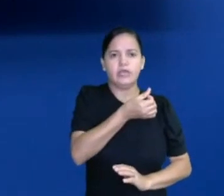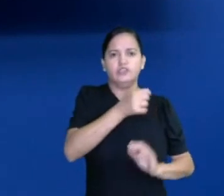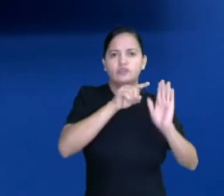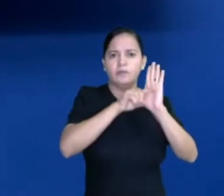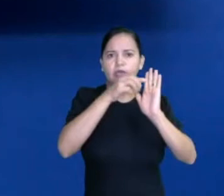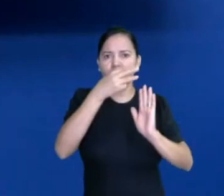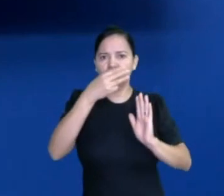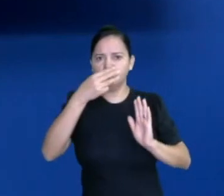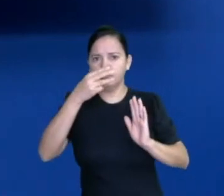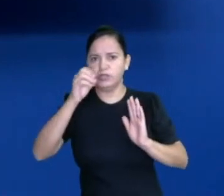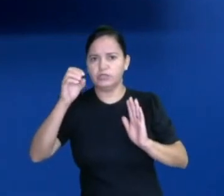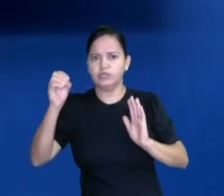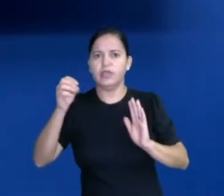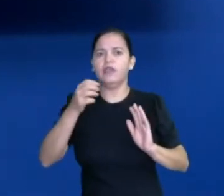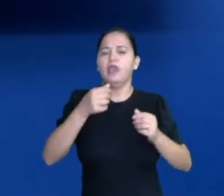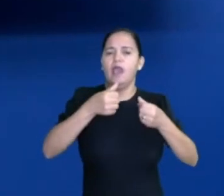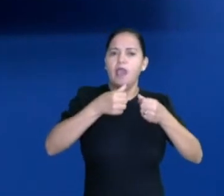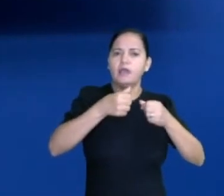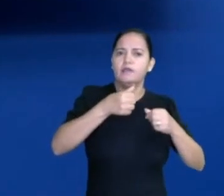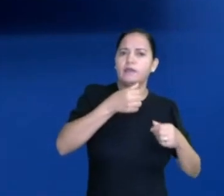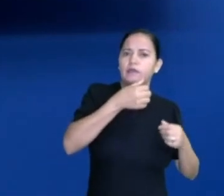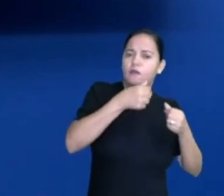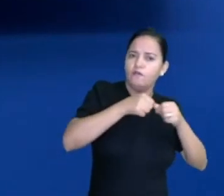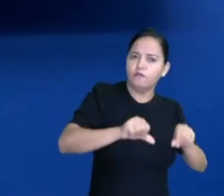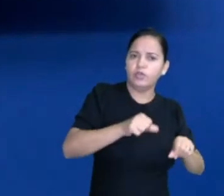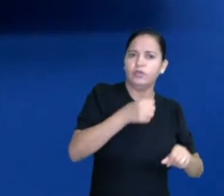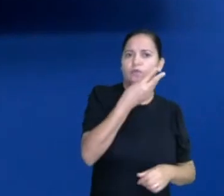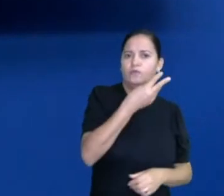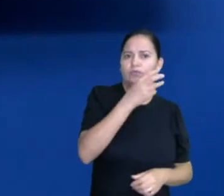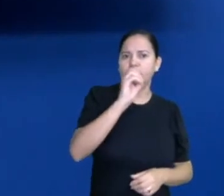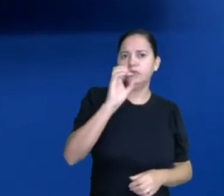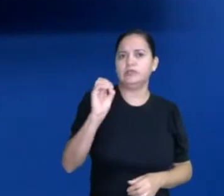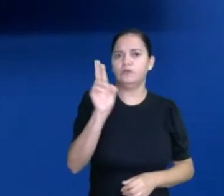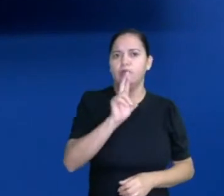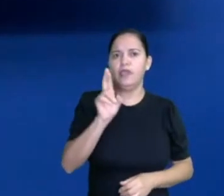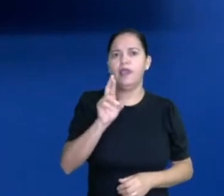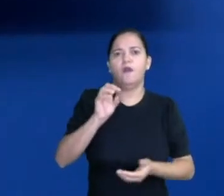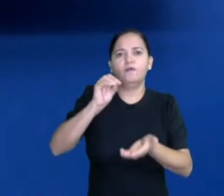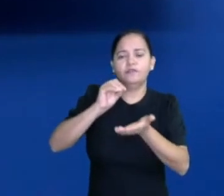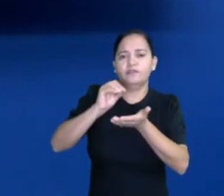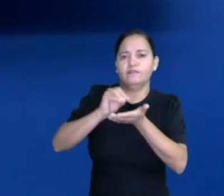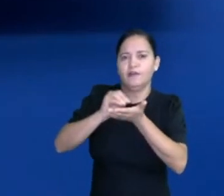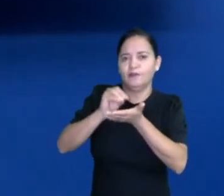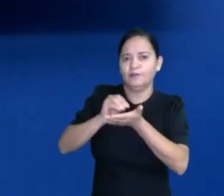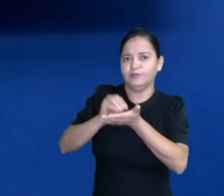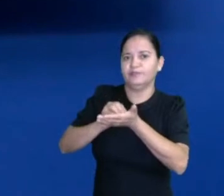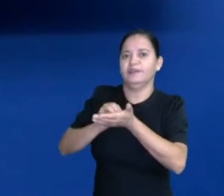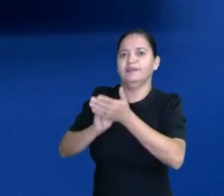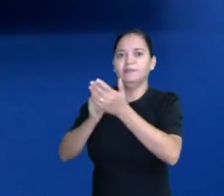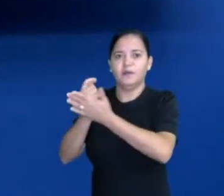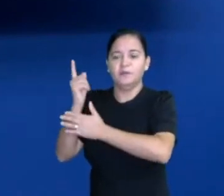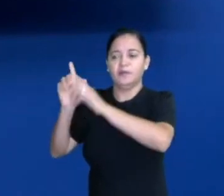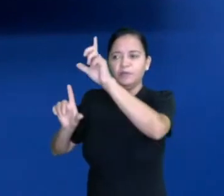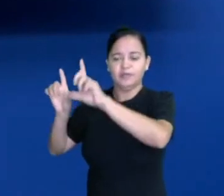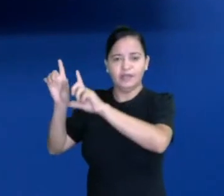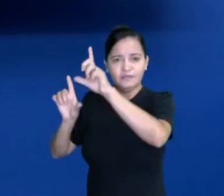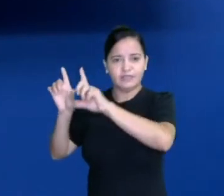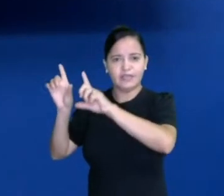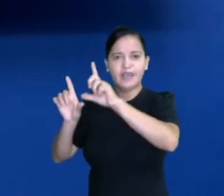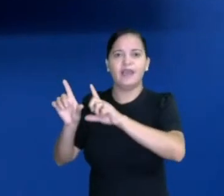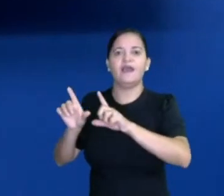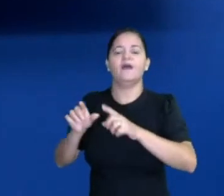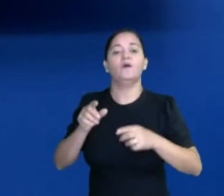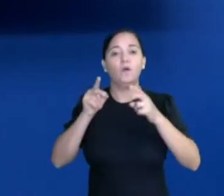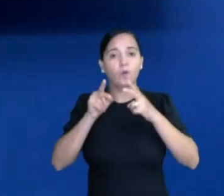com R$300, faltando para comprar o meu televisor. Economiza, continua economizando, para comprar aí